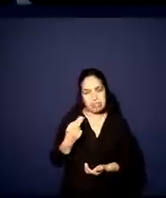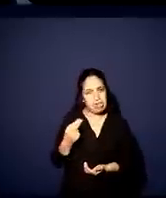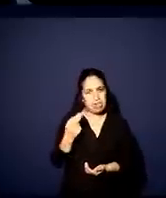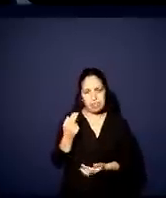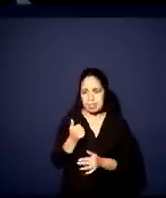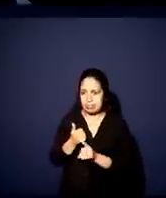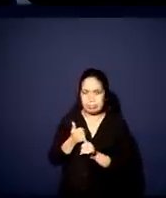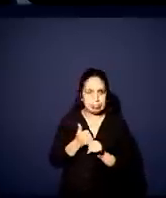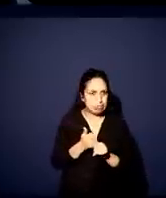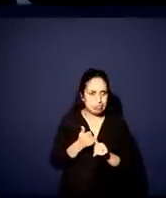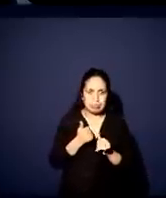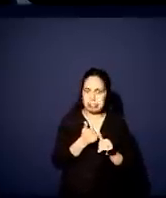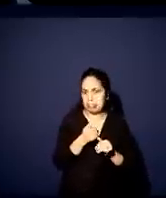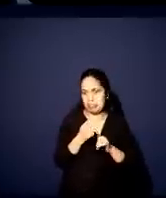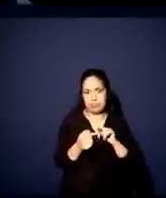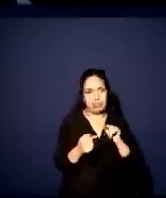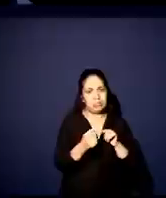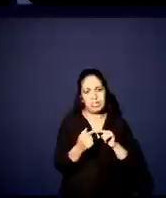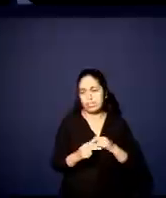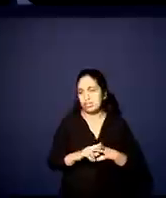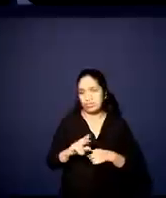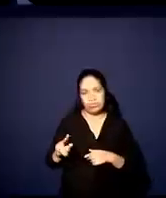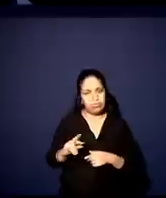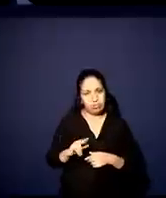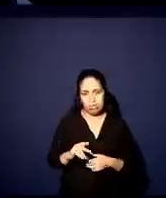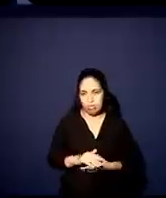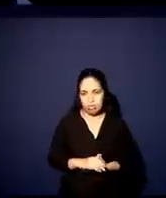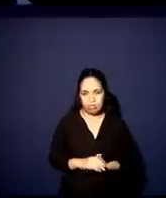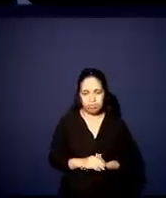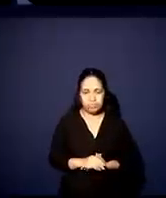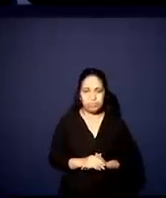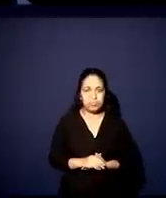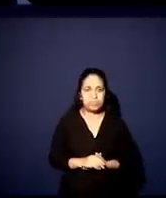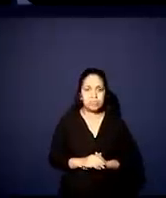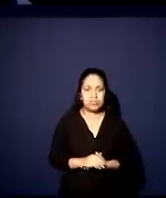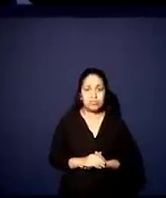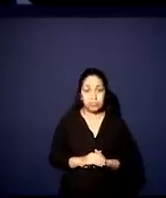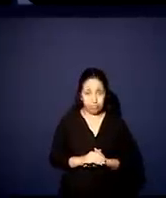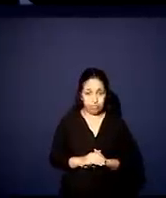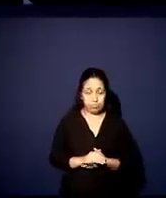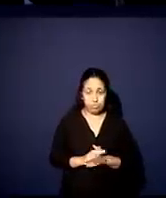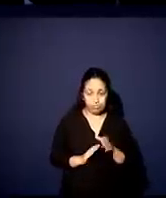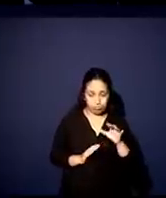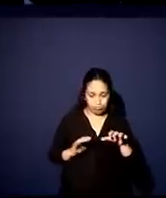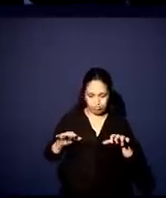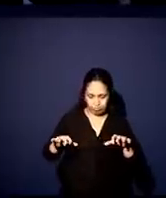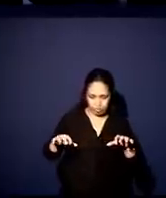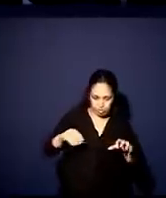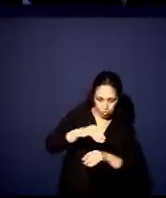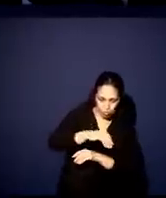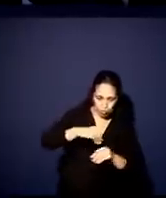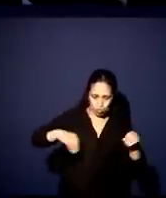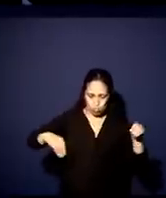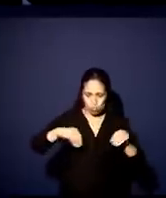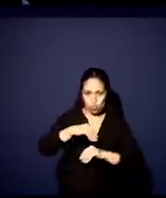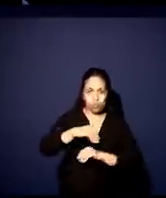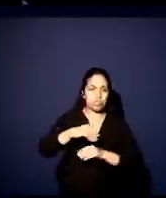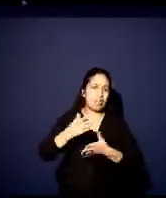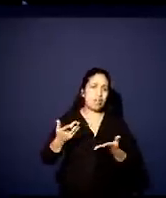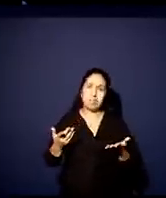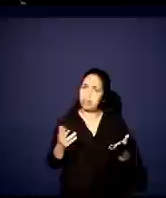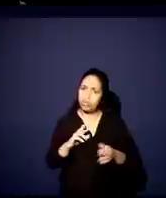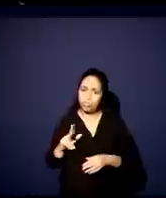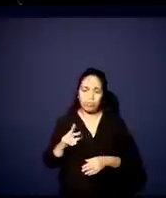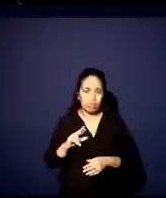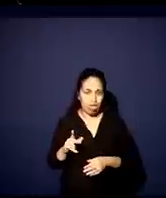essa meta. Eu acho que a ordem dos fatores, nesse caso, altera o produto, que é o seguinte, eu